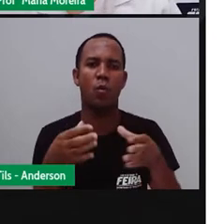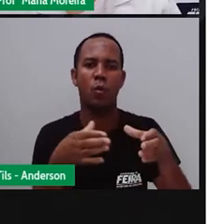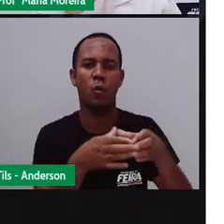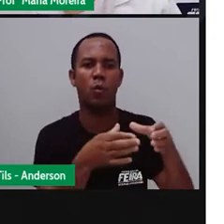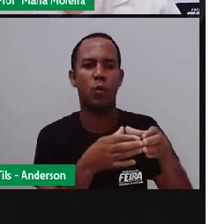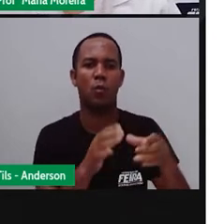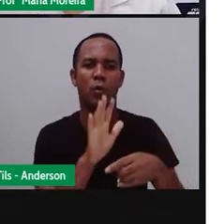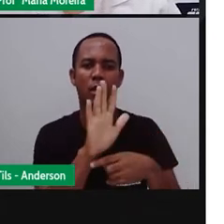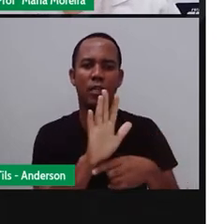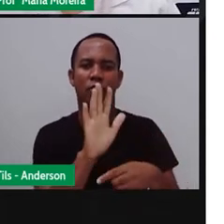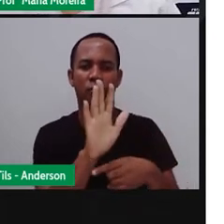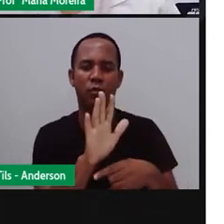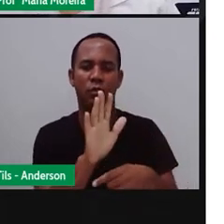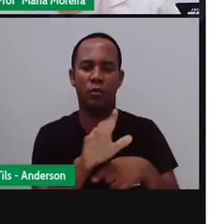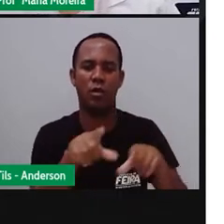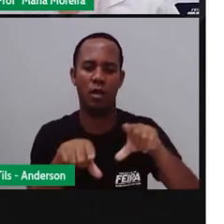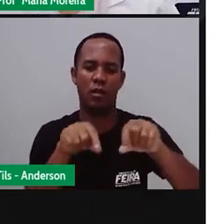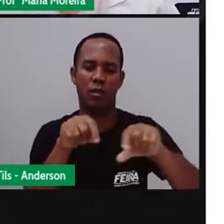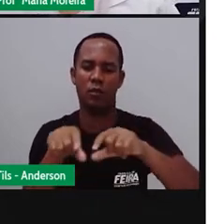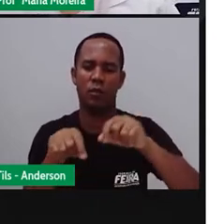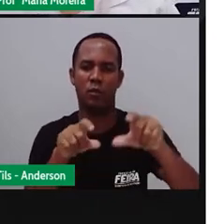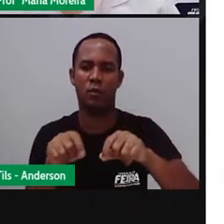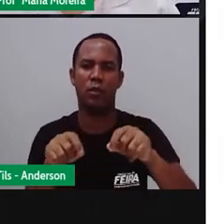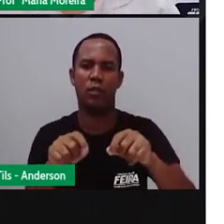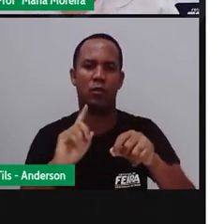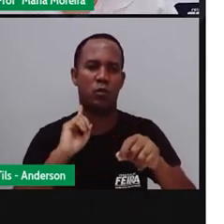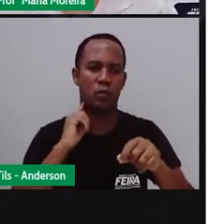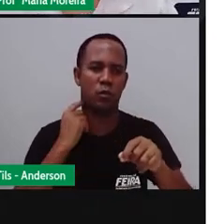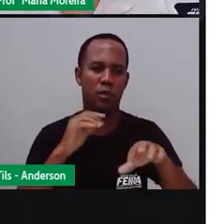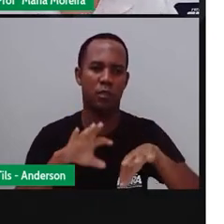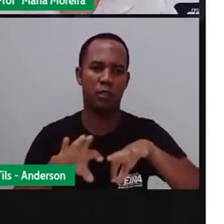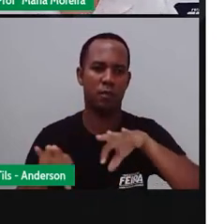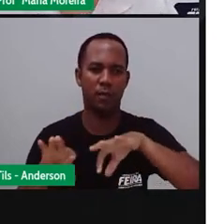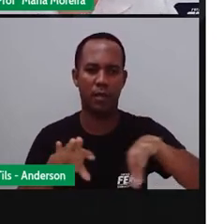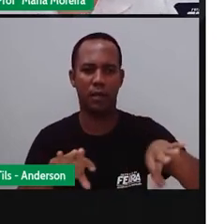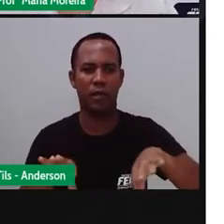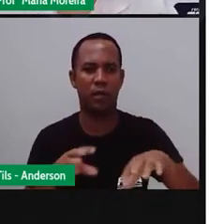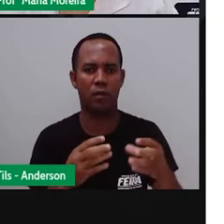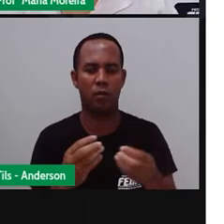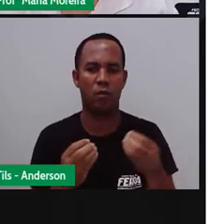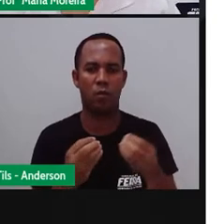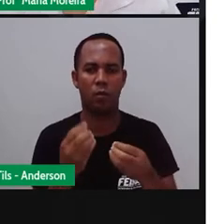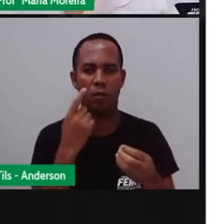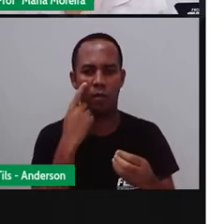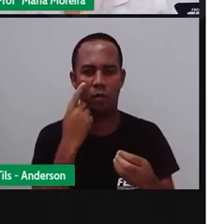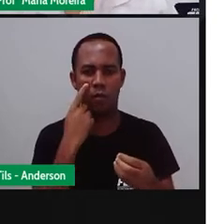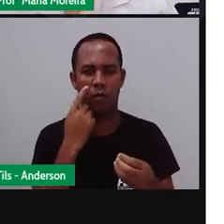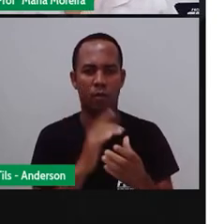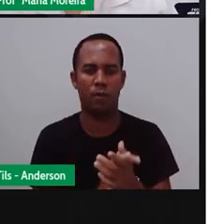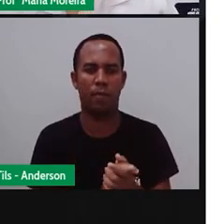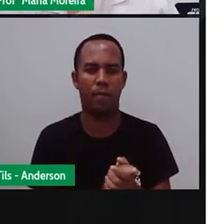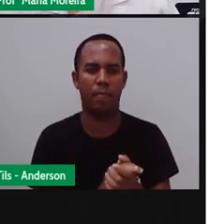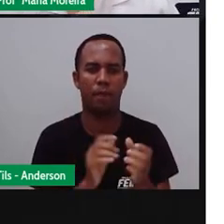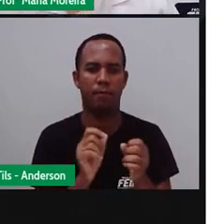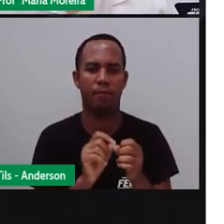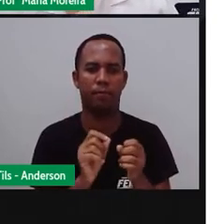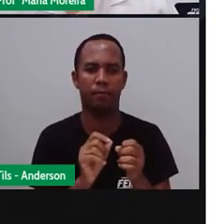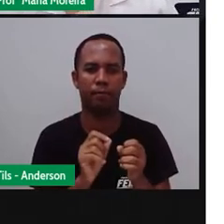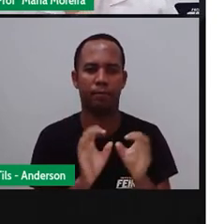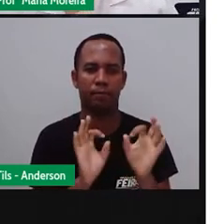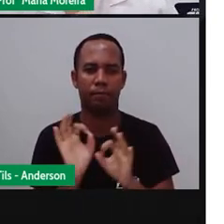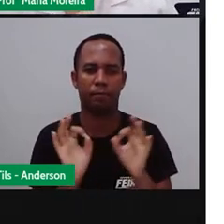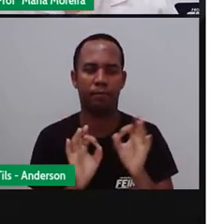na coleta de sua escola, essa coleta seletiva da sua escola. Mas, né, para a gente fazer isso aqui,